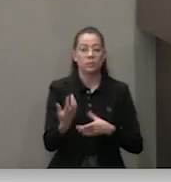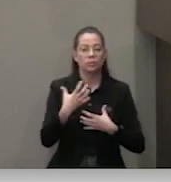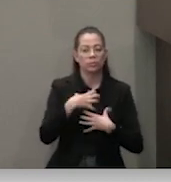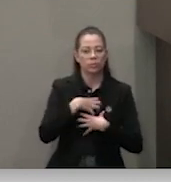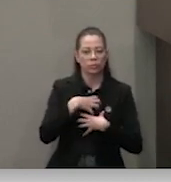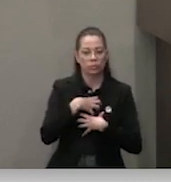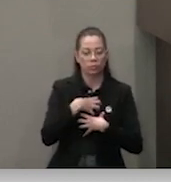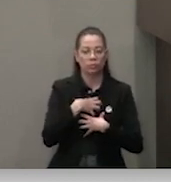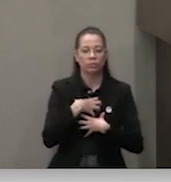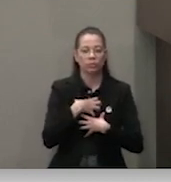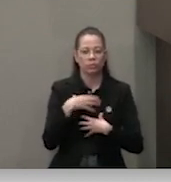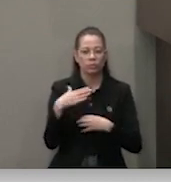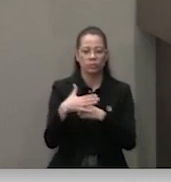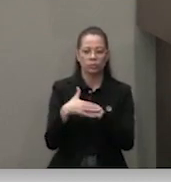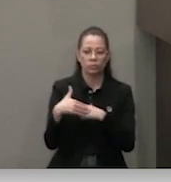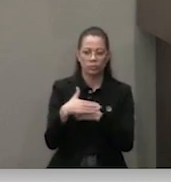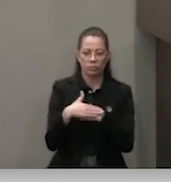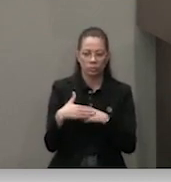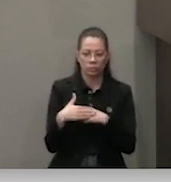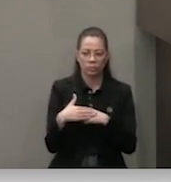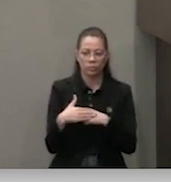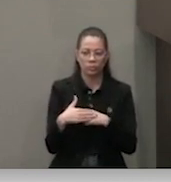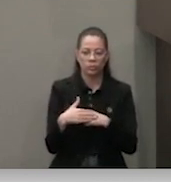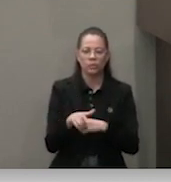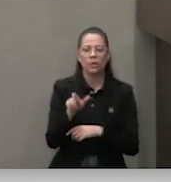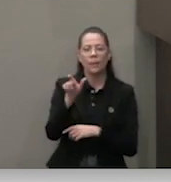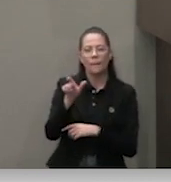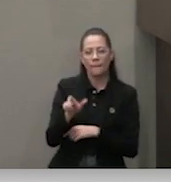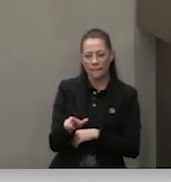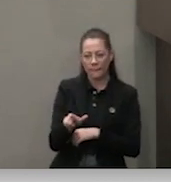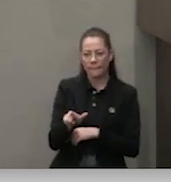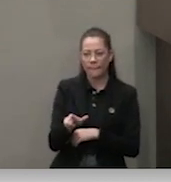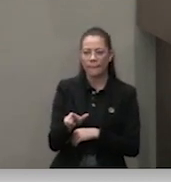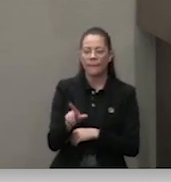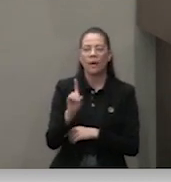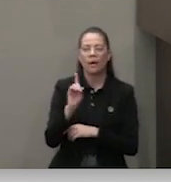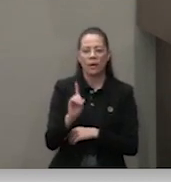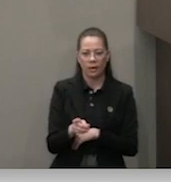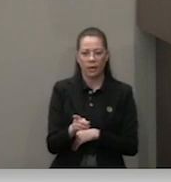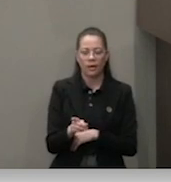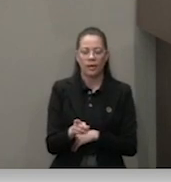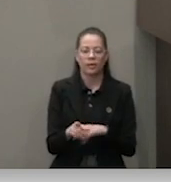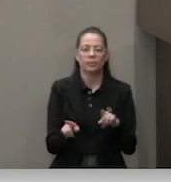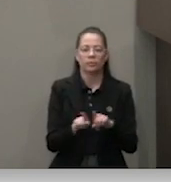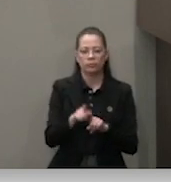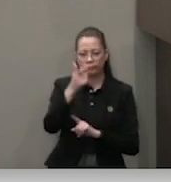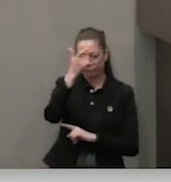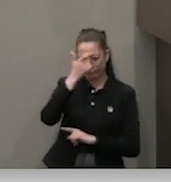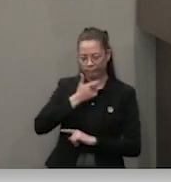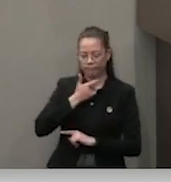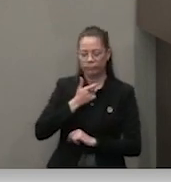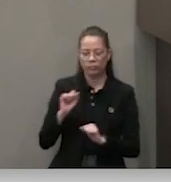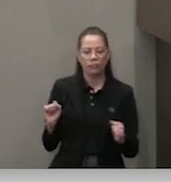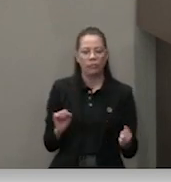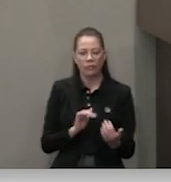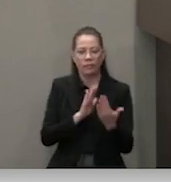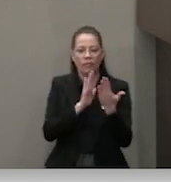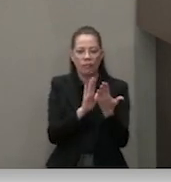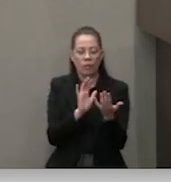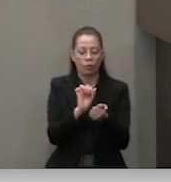maneira muito carinhosa a pessoa que a senhora é à frente